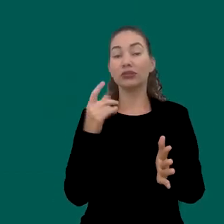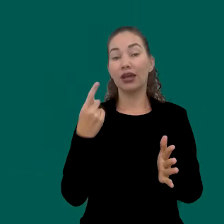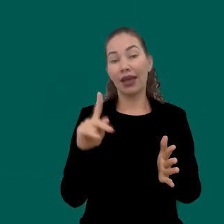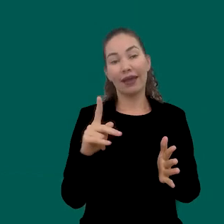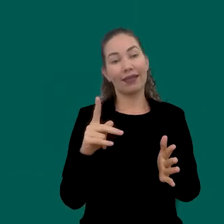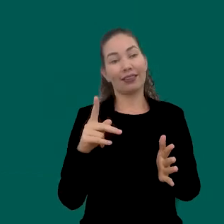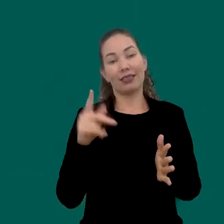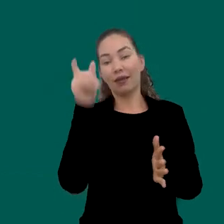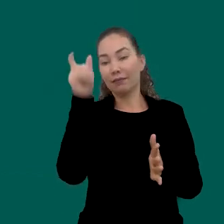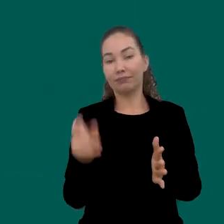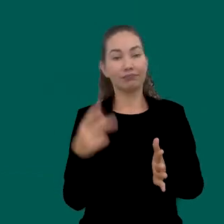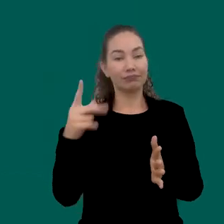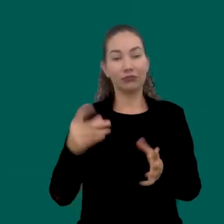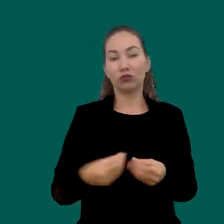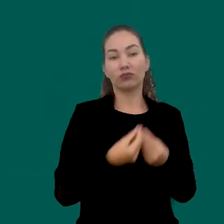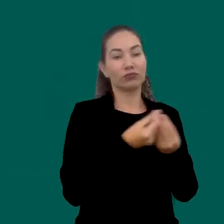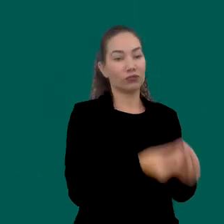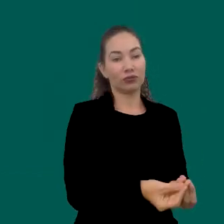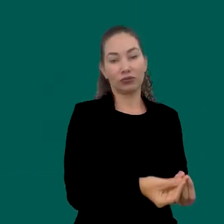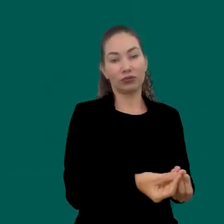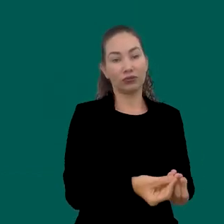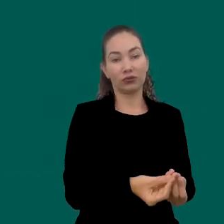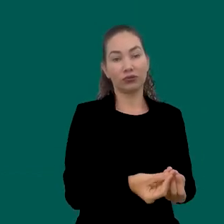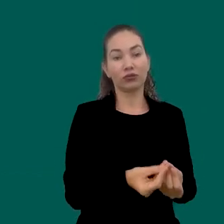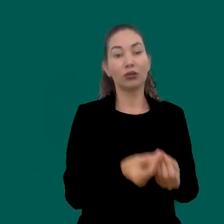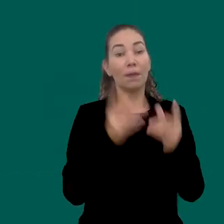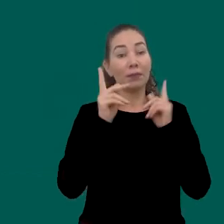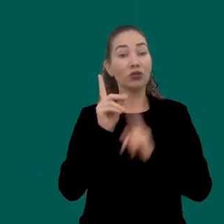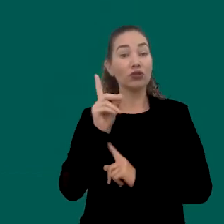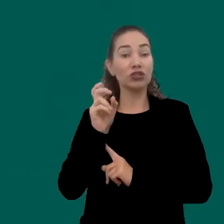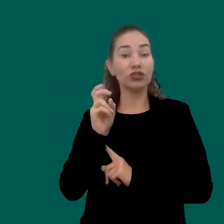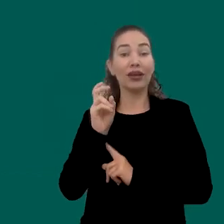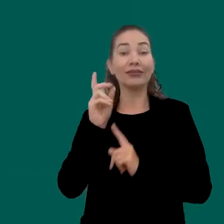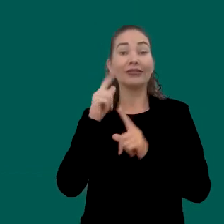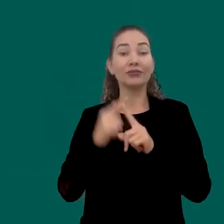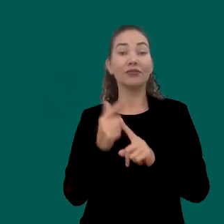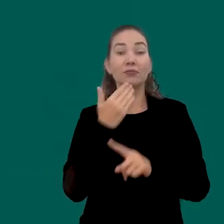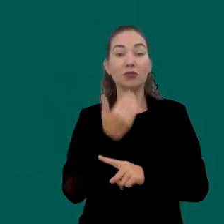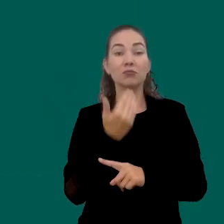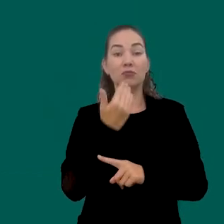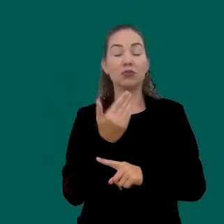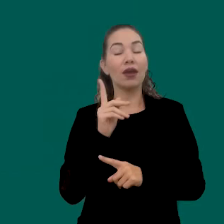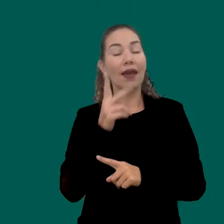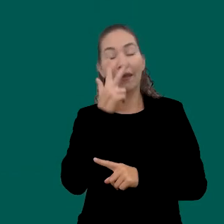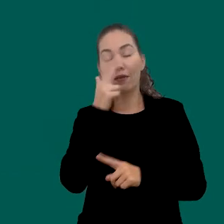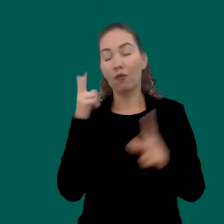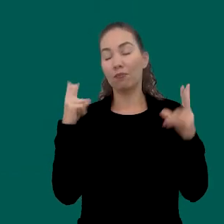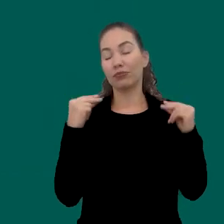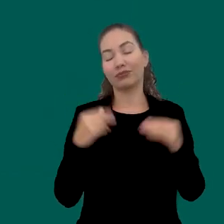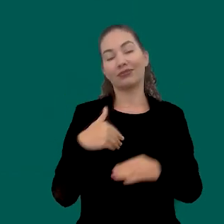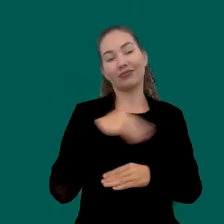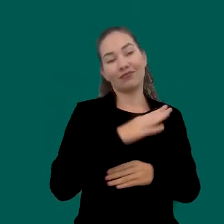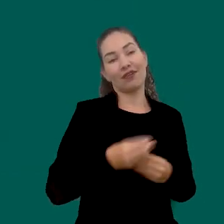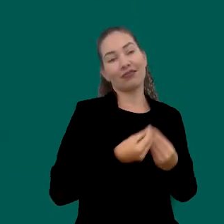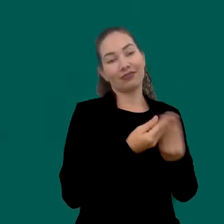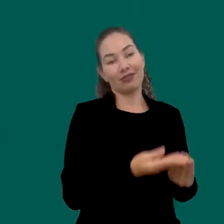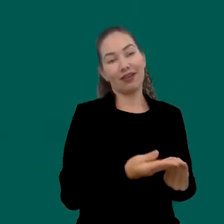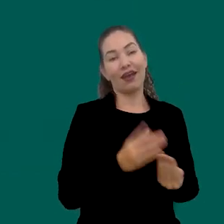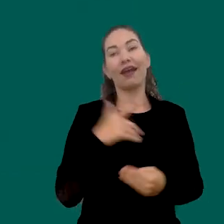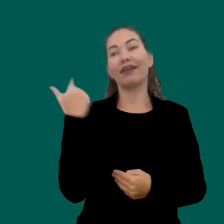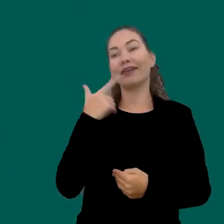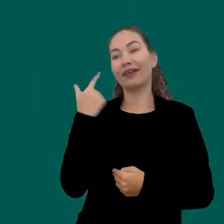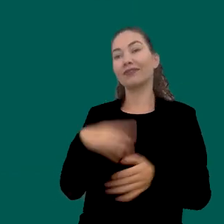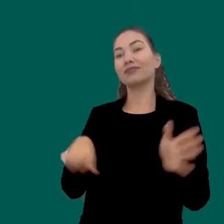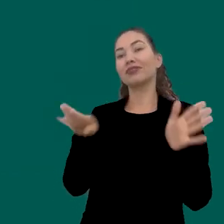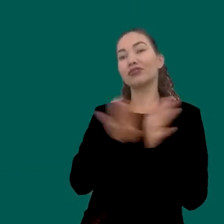ele que vai entregar. Então para clientes que já fizeram 15 pedidos, é sempre aquele motorista que vai. Ele chega a dar risada, que ele chega